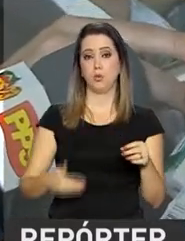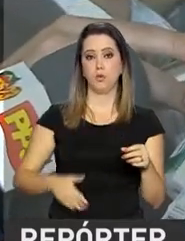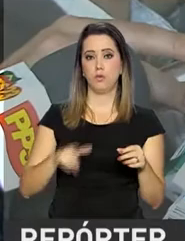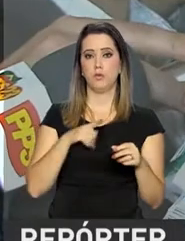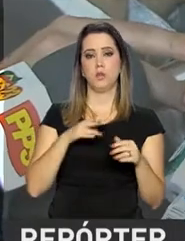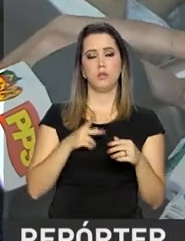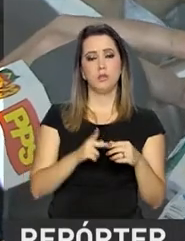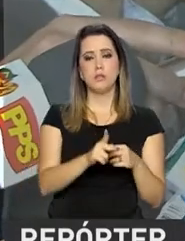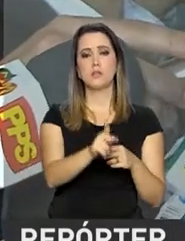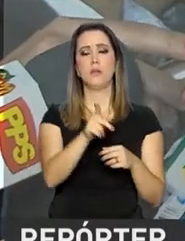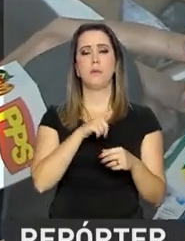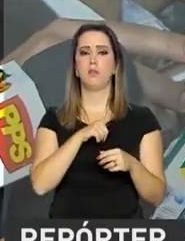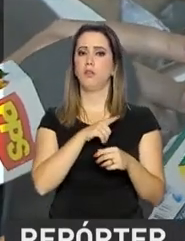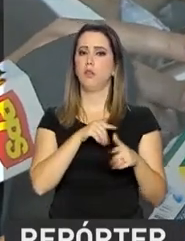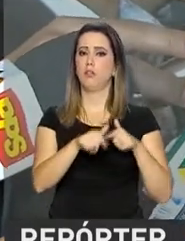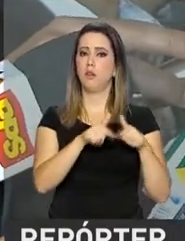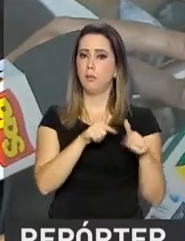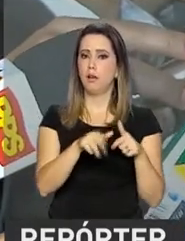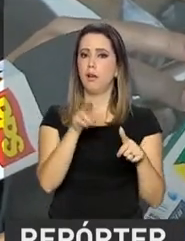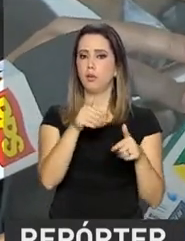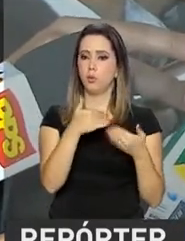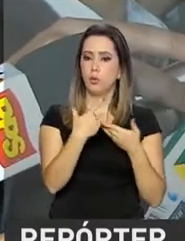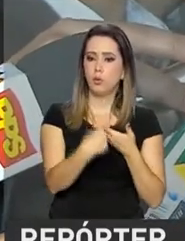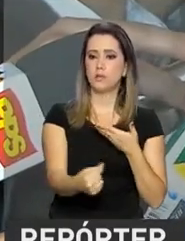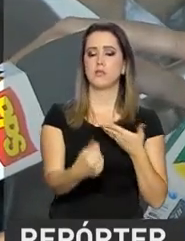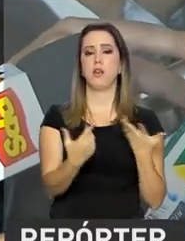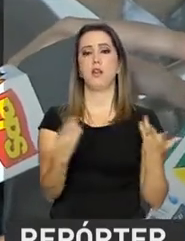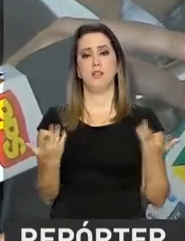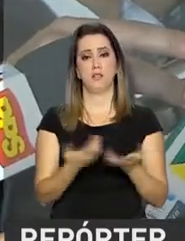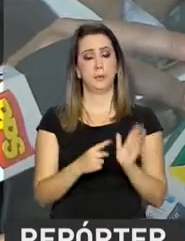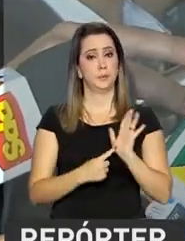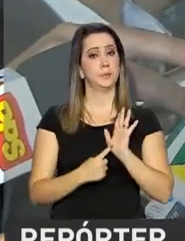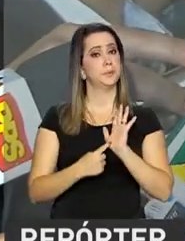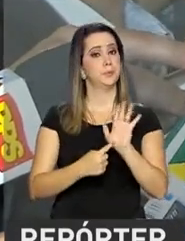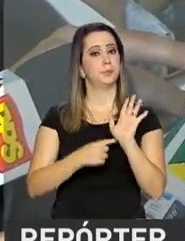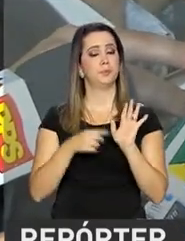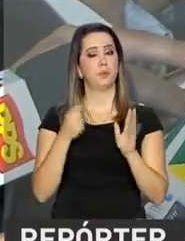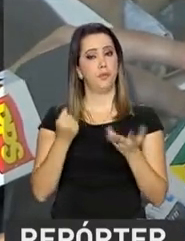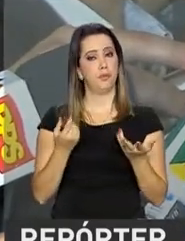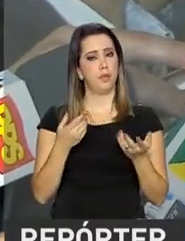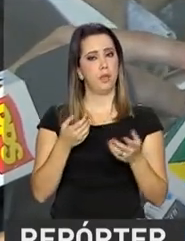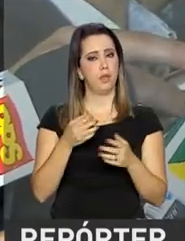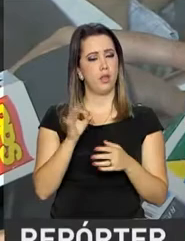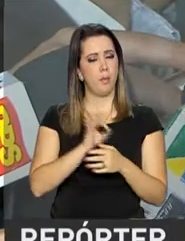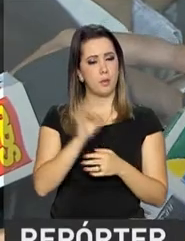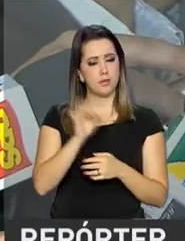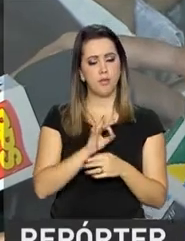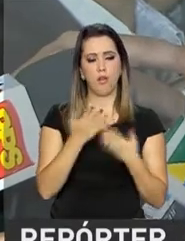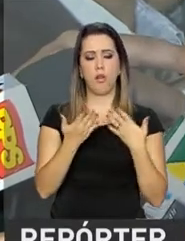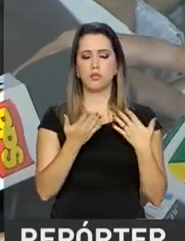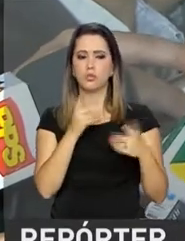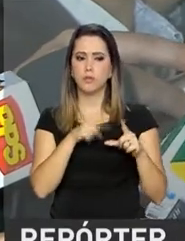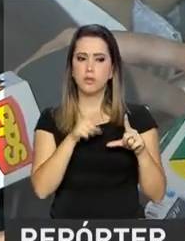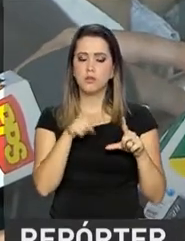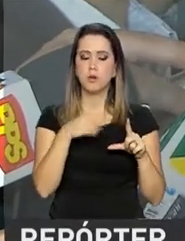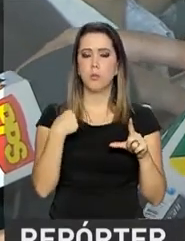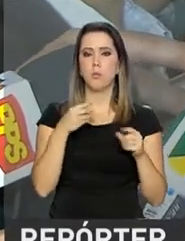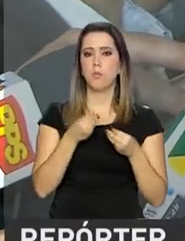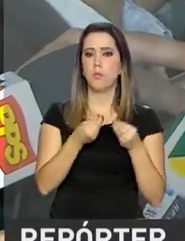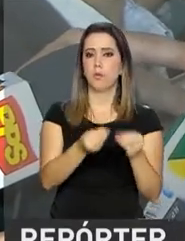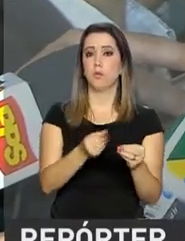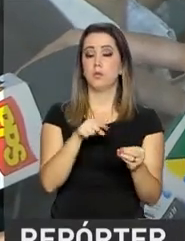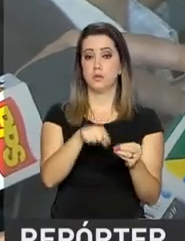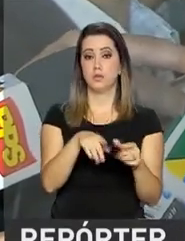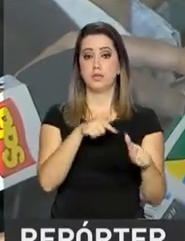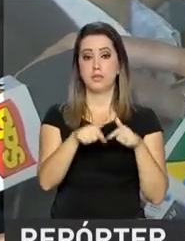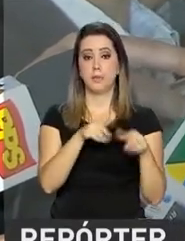do emprego. E as estatísticas mostram que, em regra, quem está no serviço público contribui por